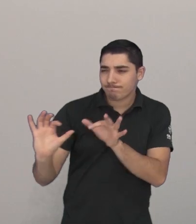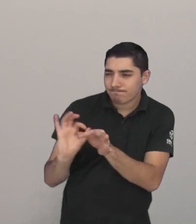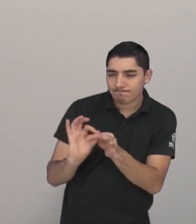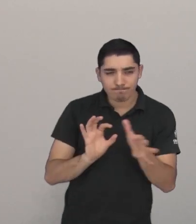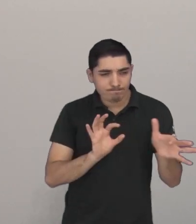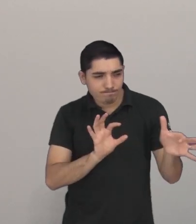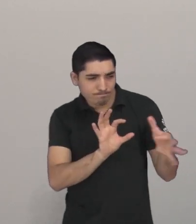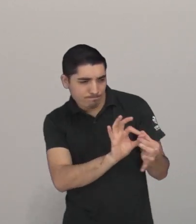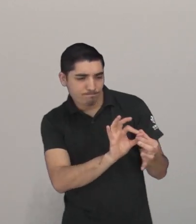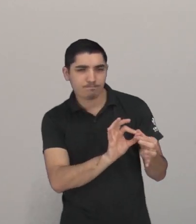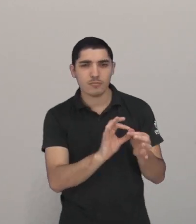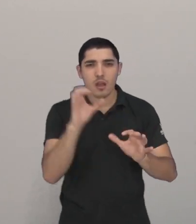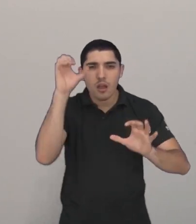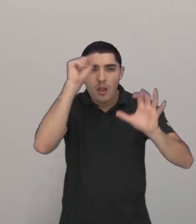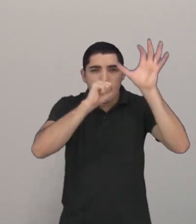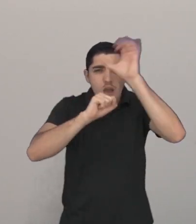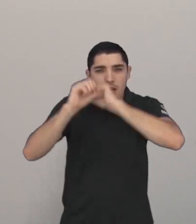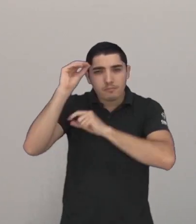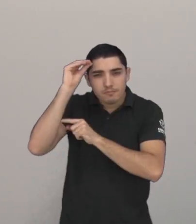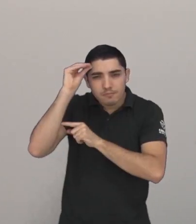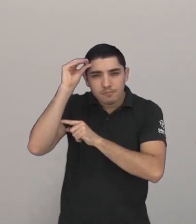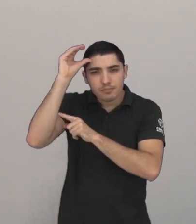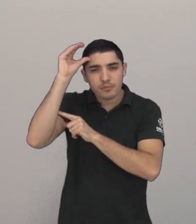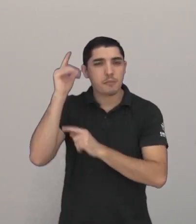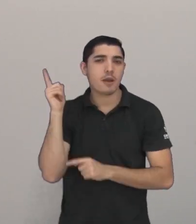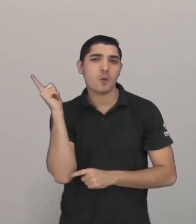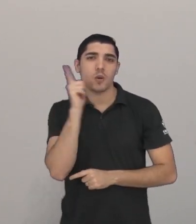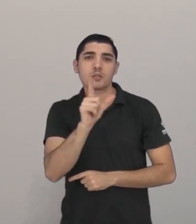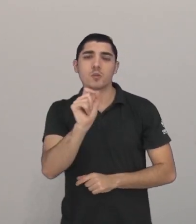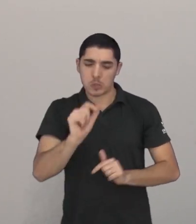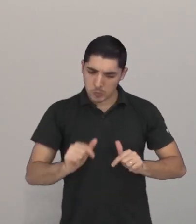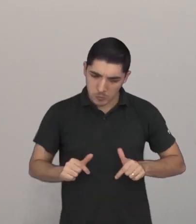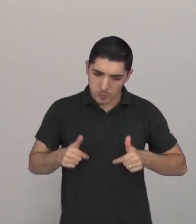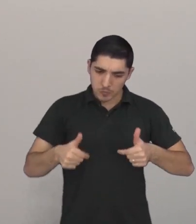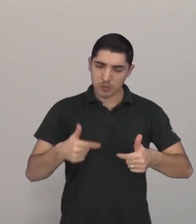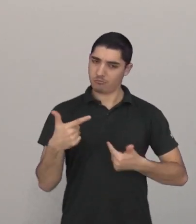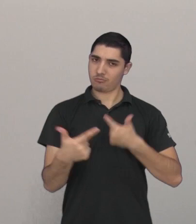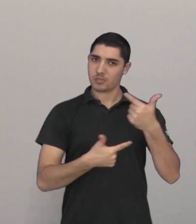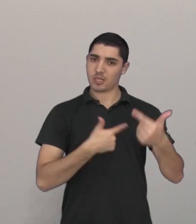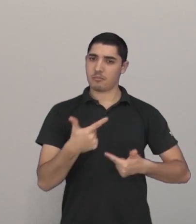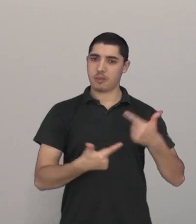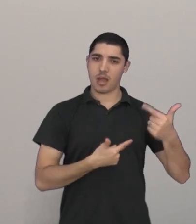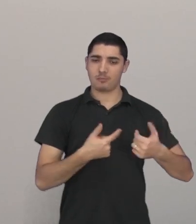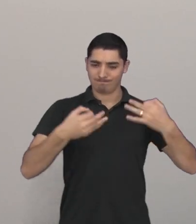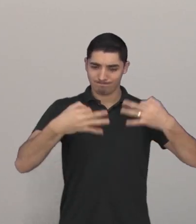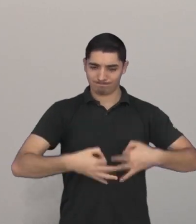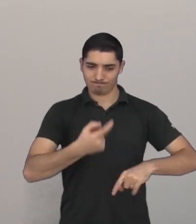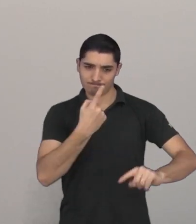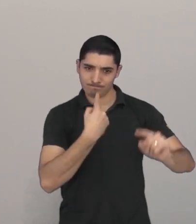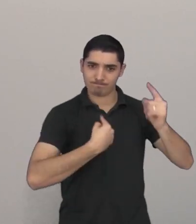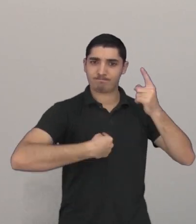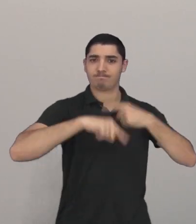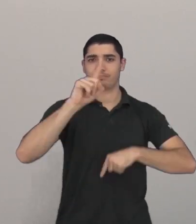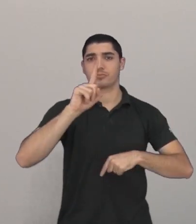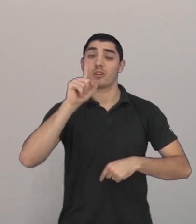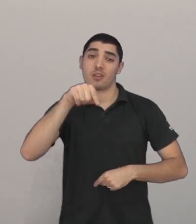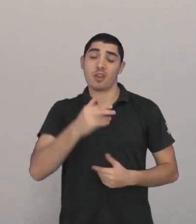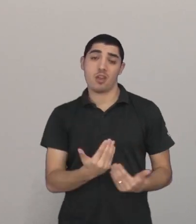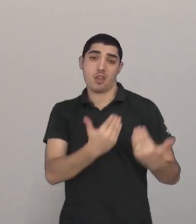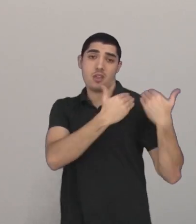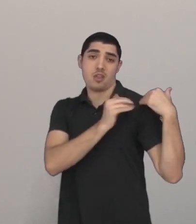área. Dr. José Cláudio também alertou sobre o aumento nos casos de dengue e pediu ações preventivas do poder público. Já